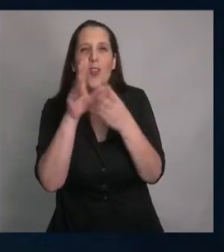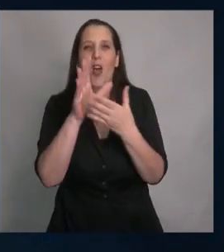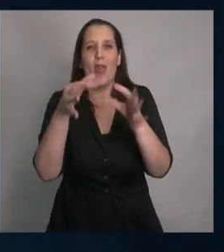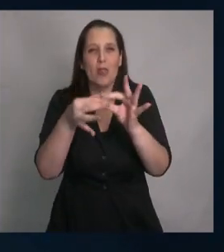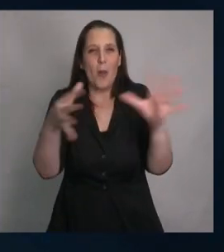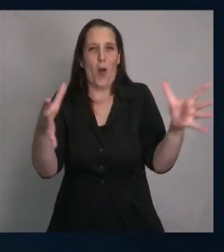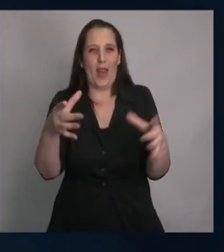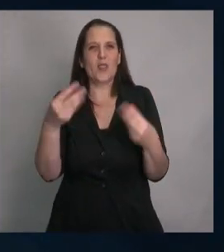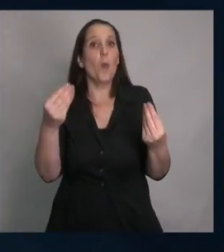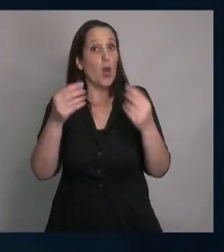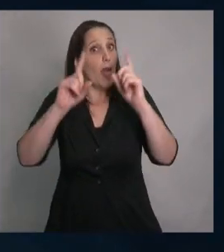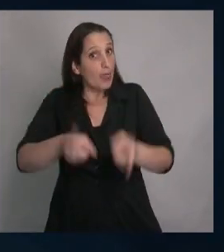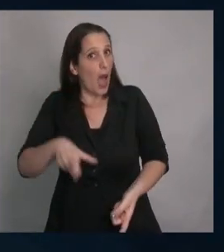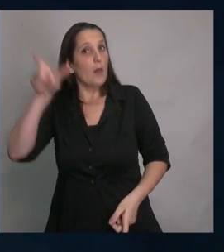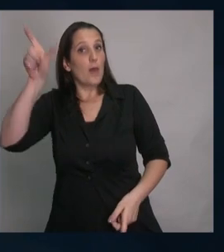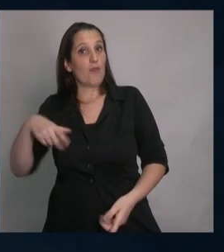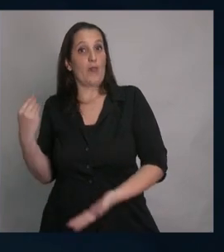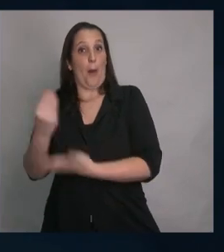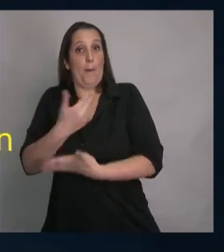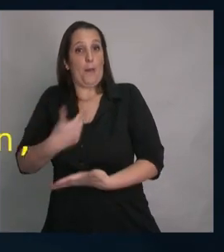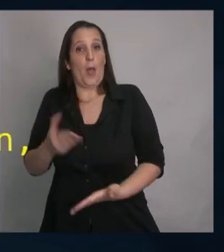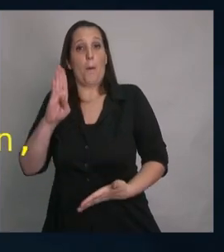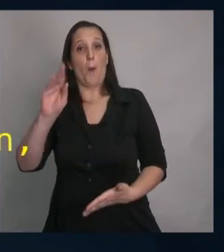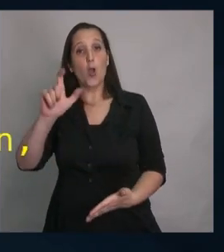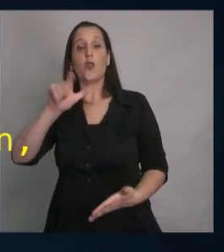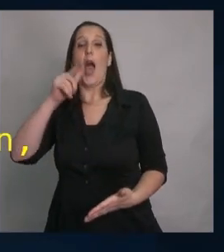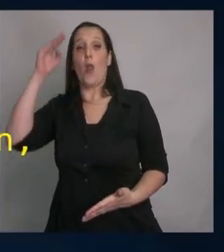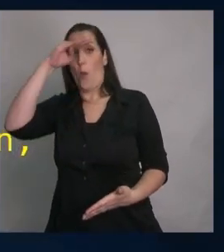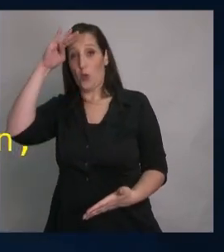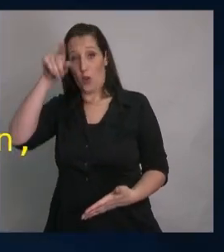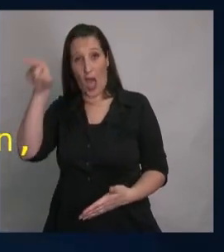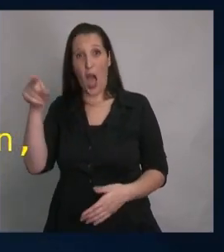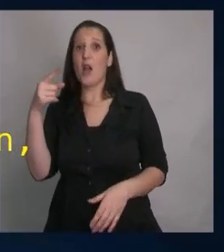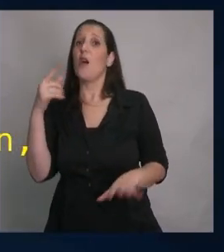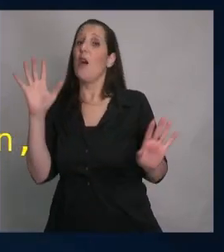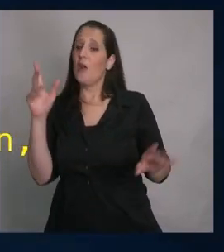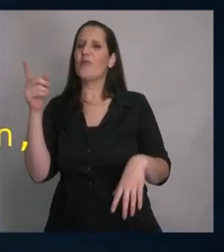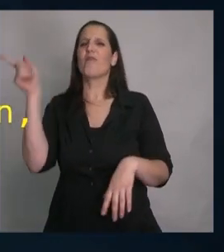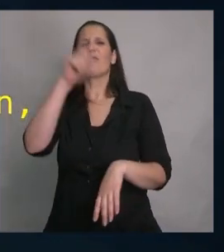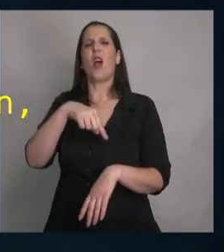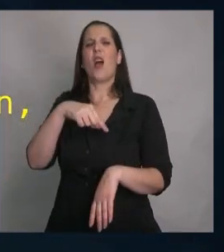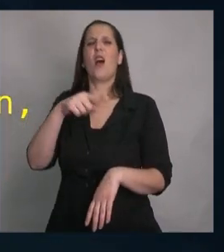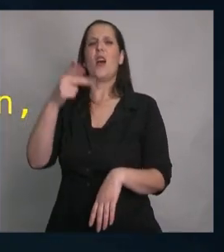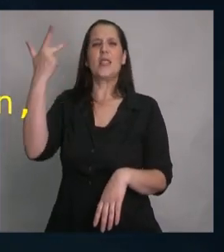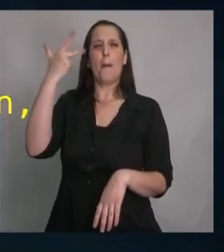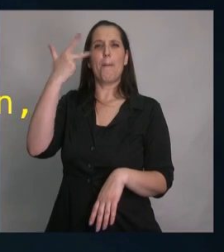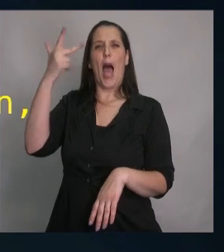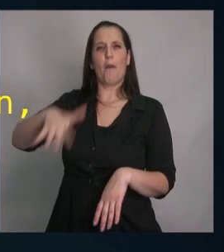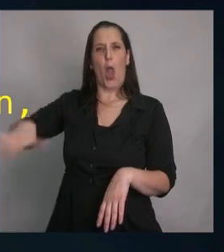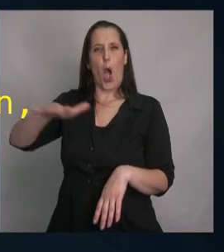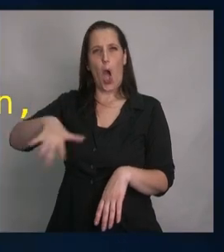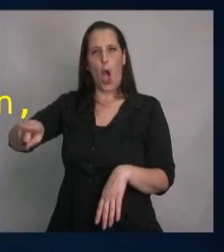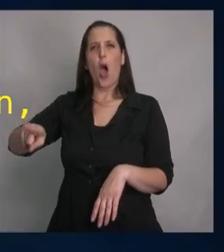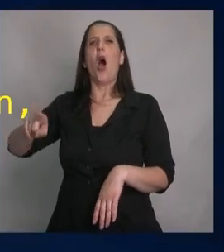o governador do Rio e de São Paulo deram autorização para a polícia para matar nas favelas.